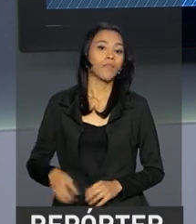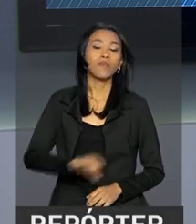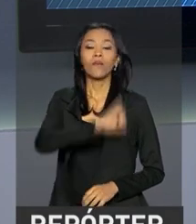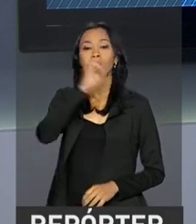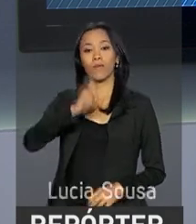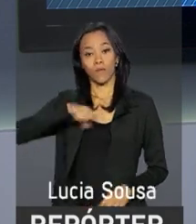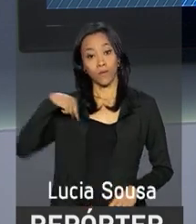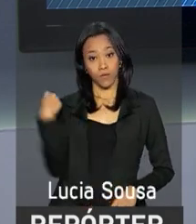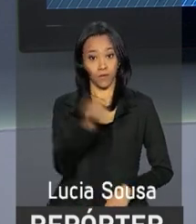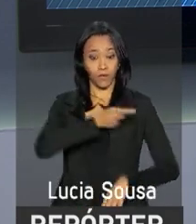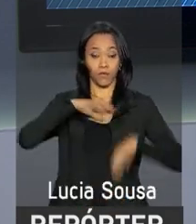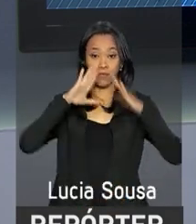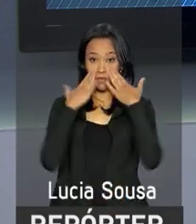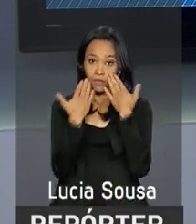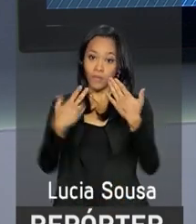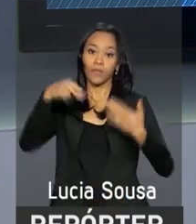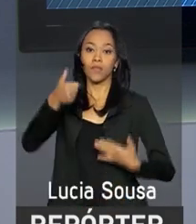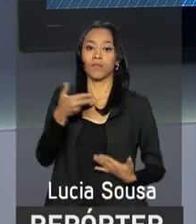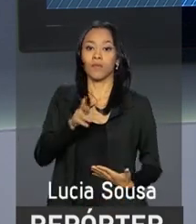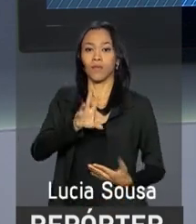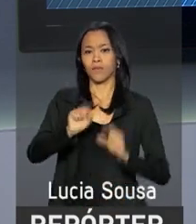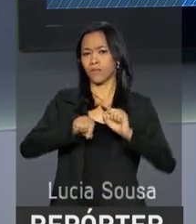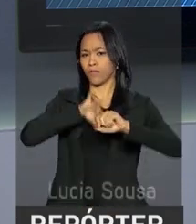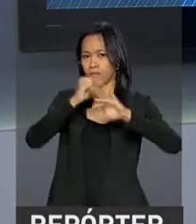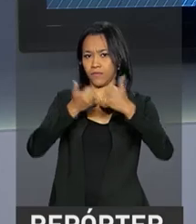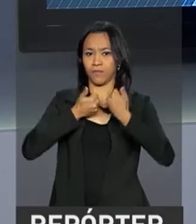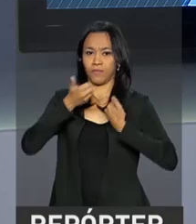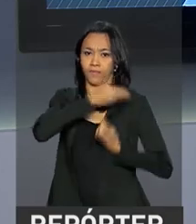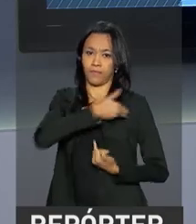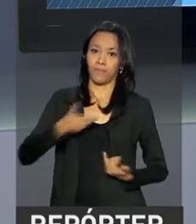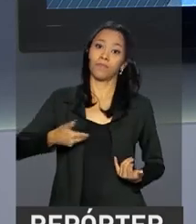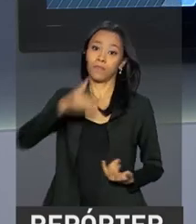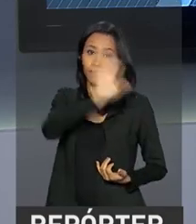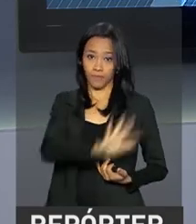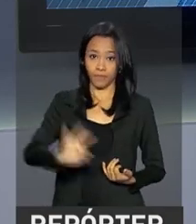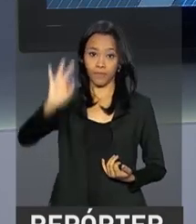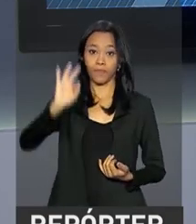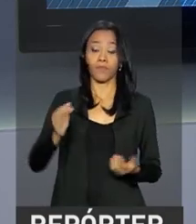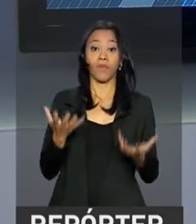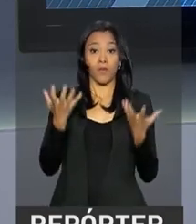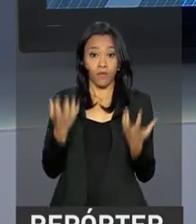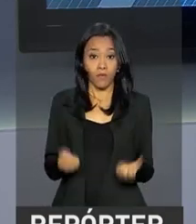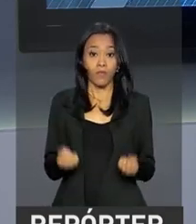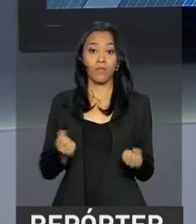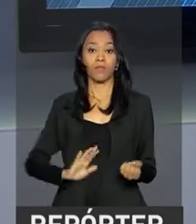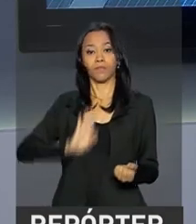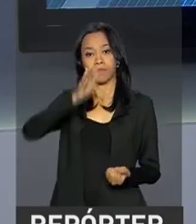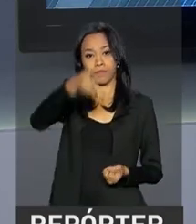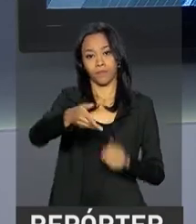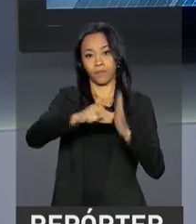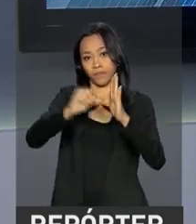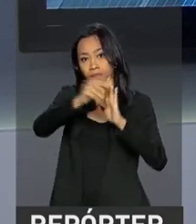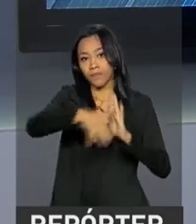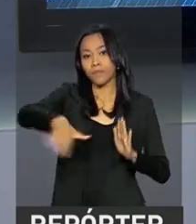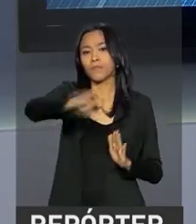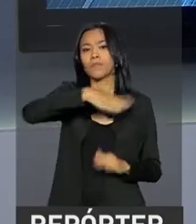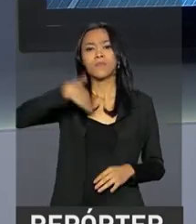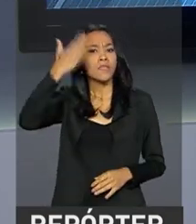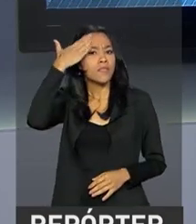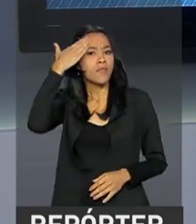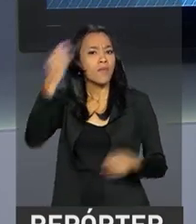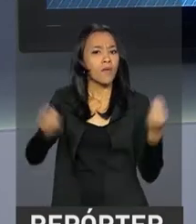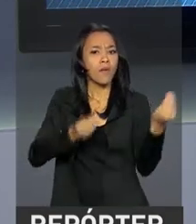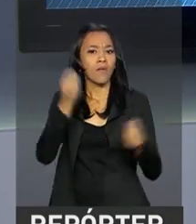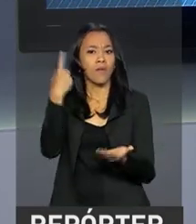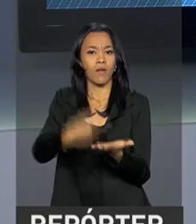Olá, estamos de volta com o repórter NBR e as notícias do governo federal. E nós vamos agora ao Palácio do Planalto para saber mais sobre a